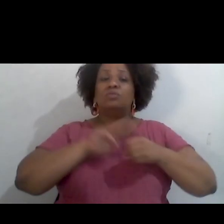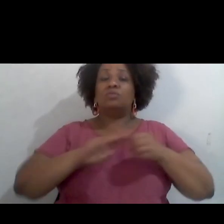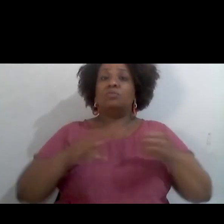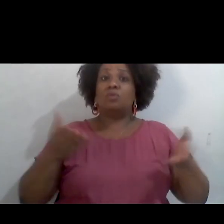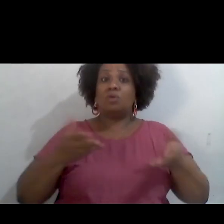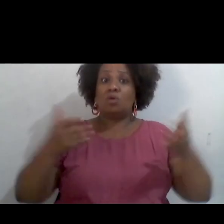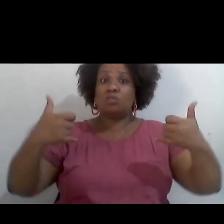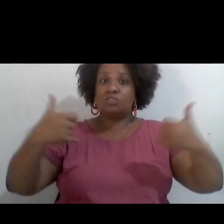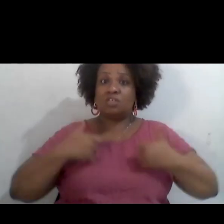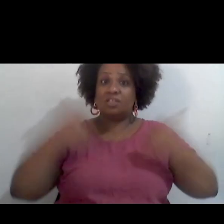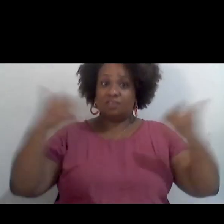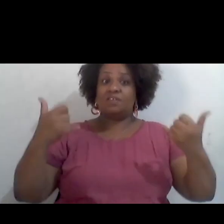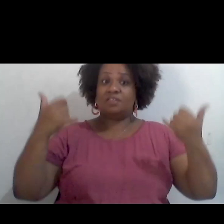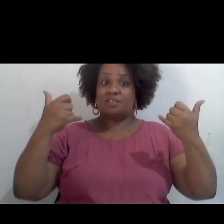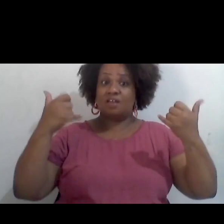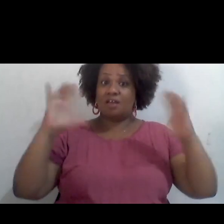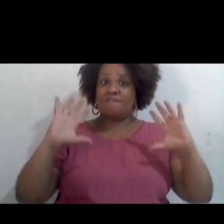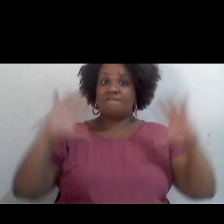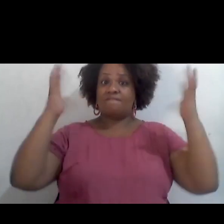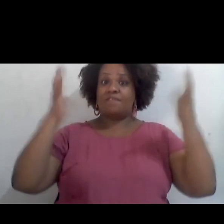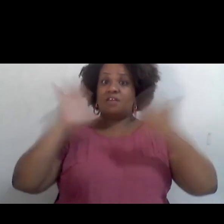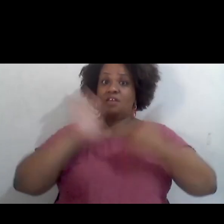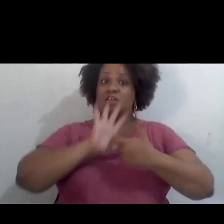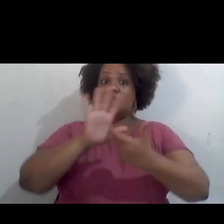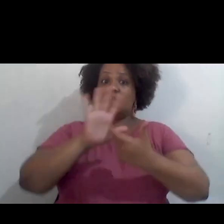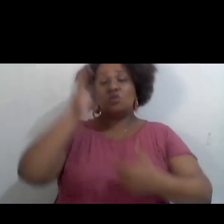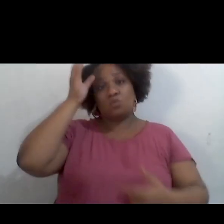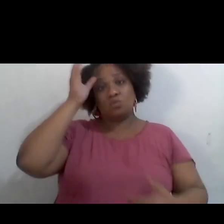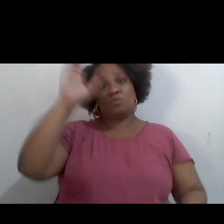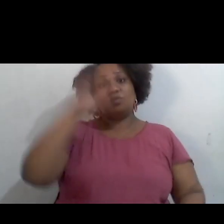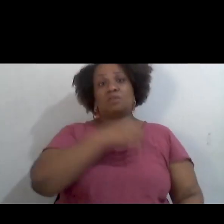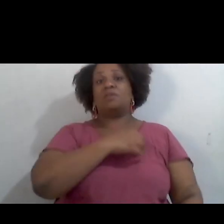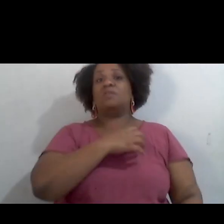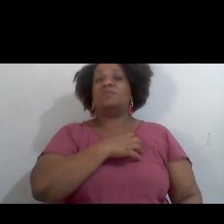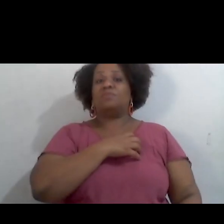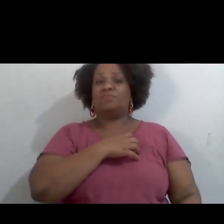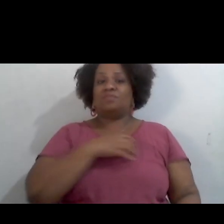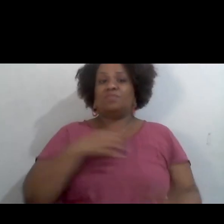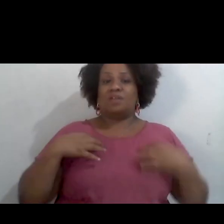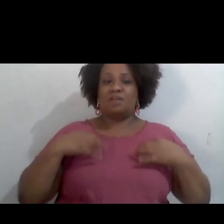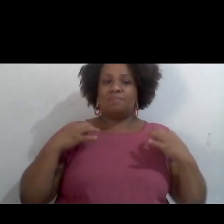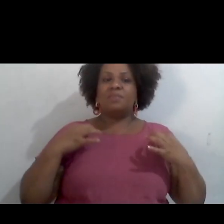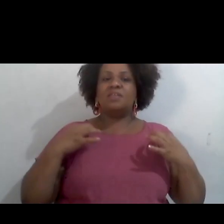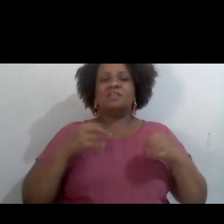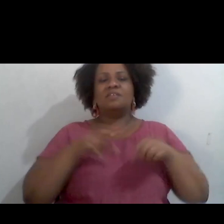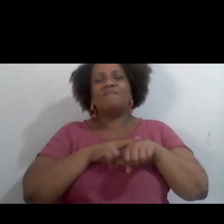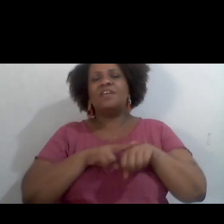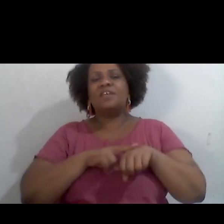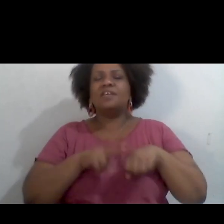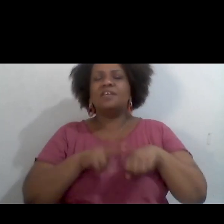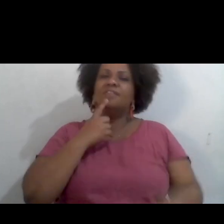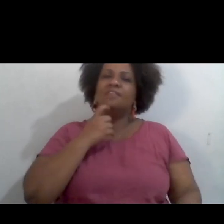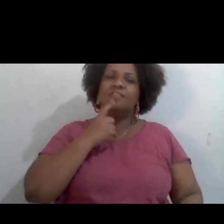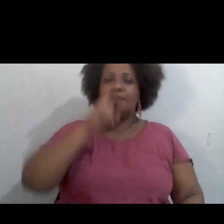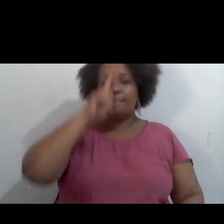que é uma das maiores manifestações culturais da Bahia. Então, em homenagem, estou com essa camisa que tem tons de verde, vermelho,